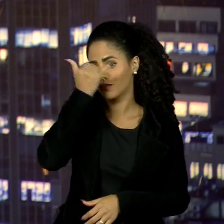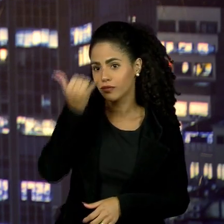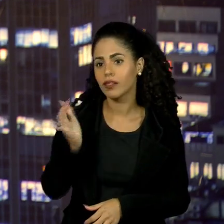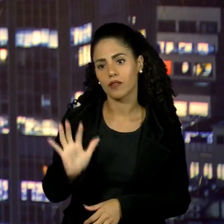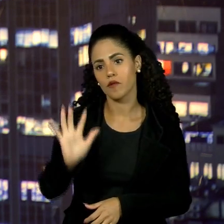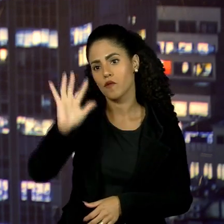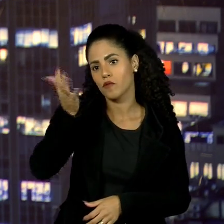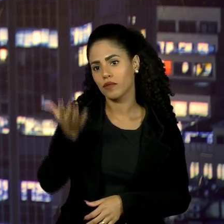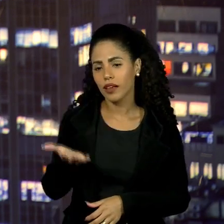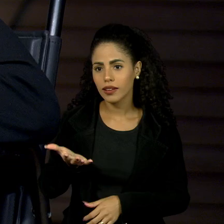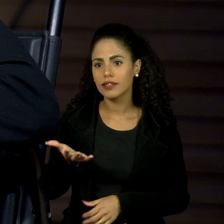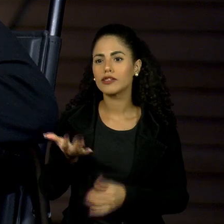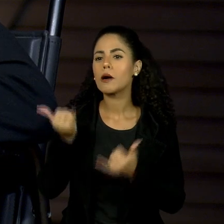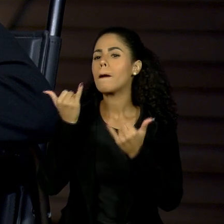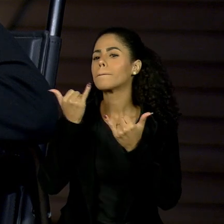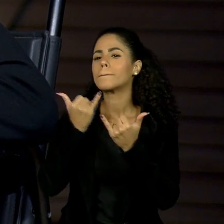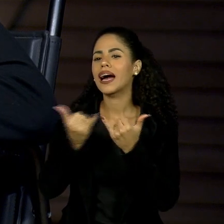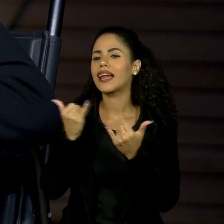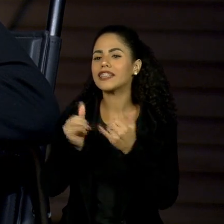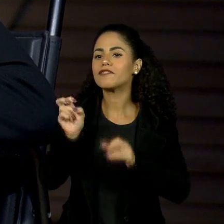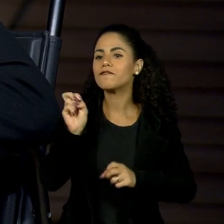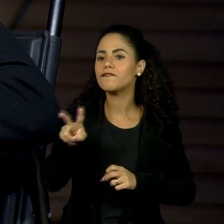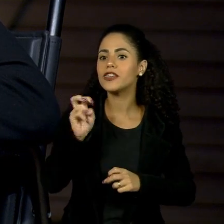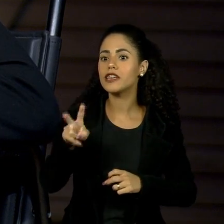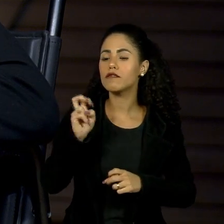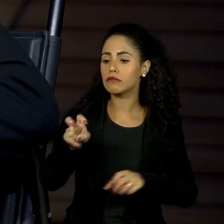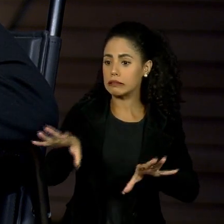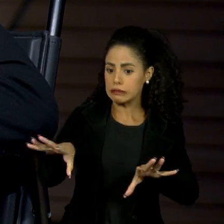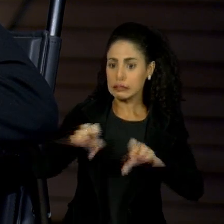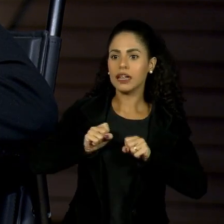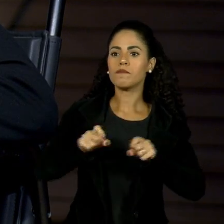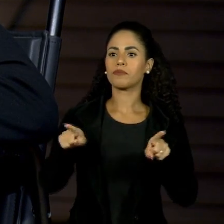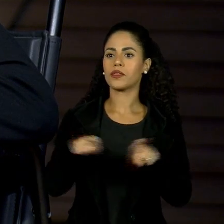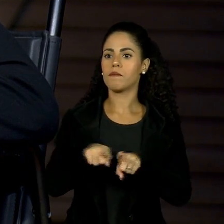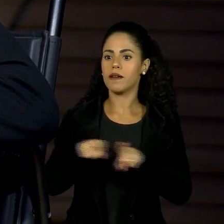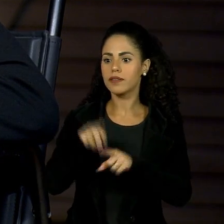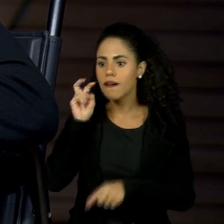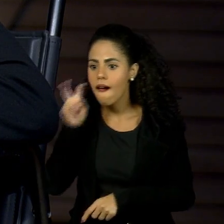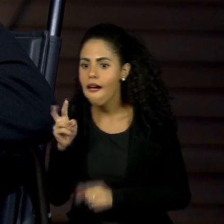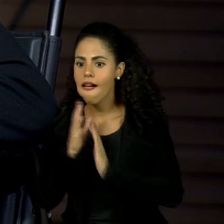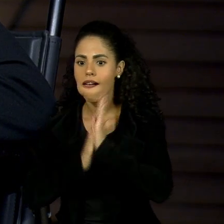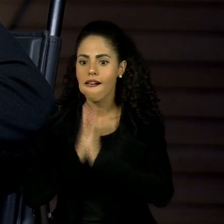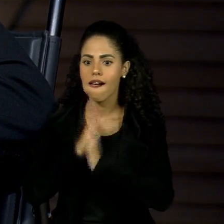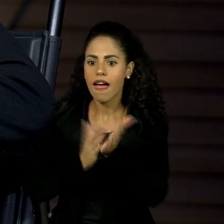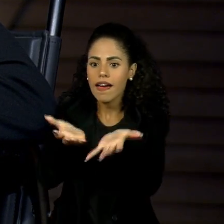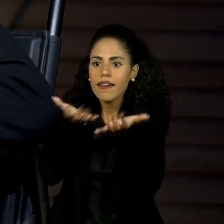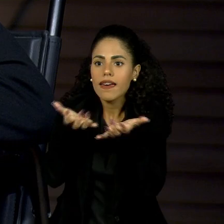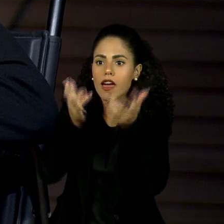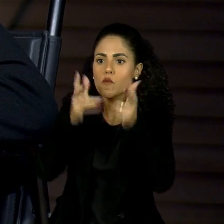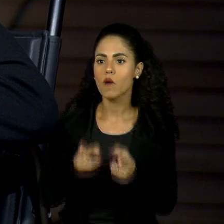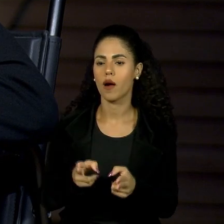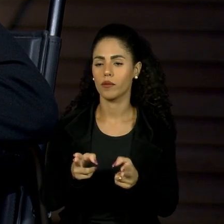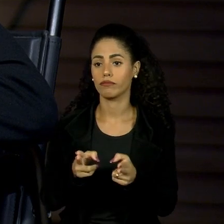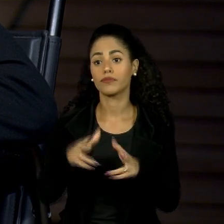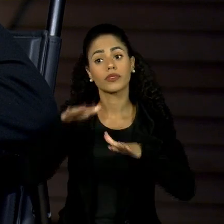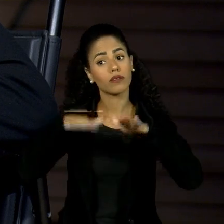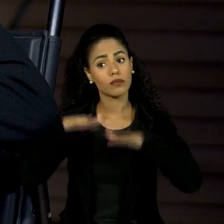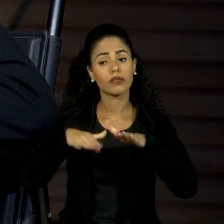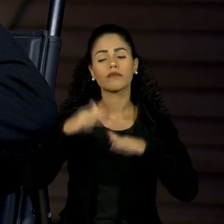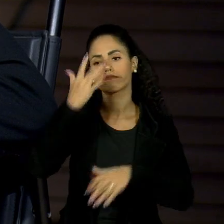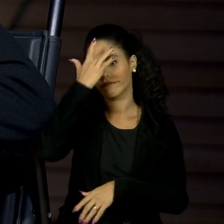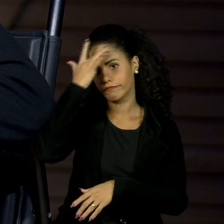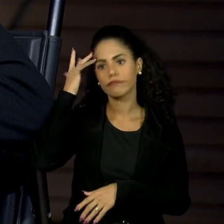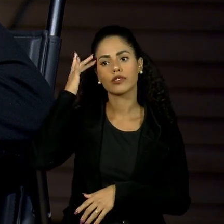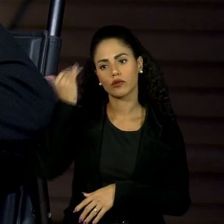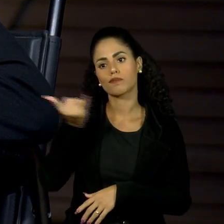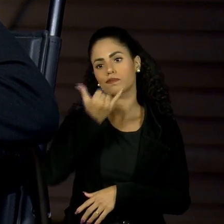fosse um vírus, um Covid. Esse tipo de pensamento mágico faz com que as pessoas